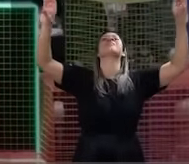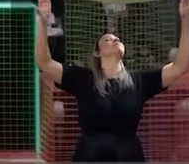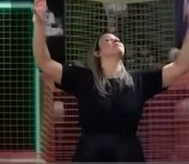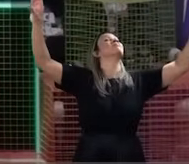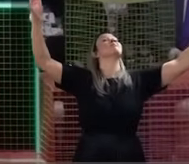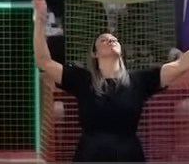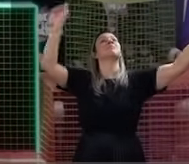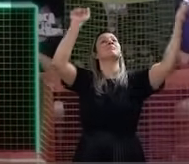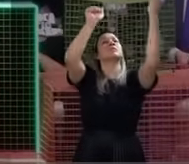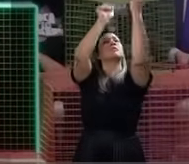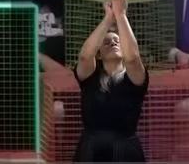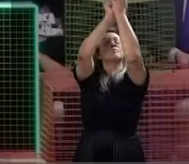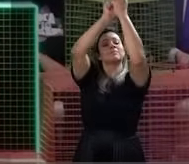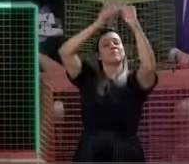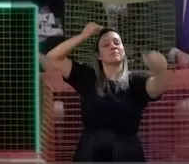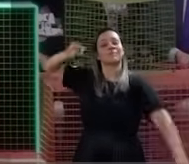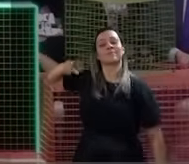me